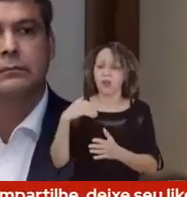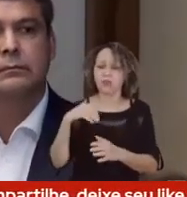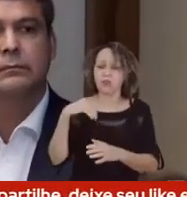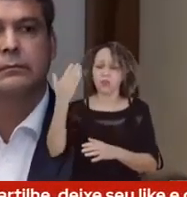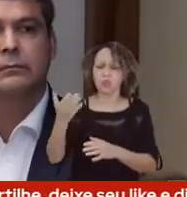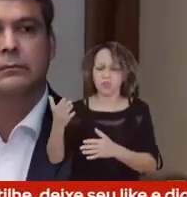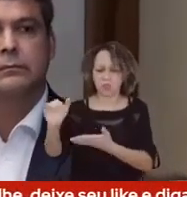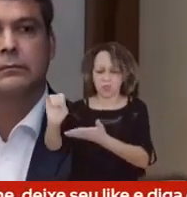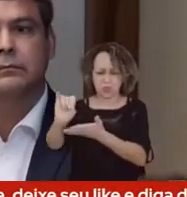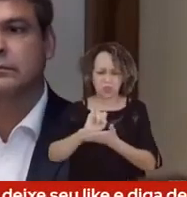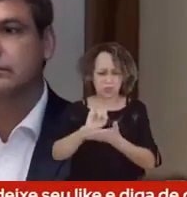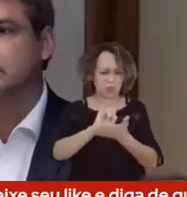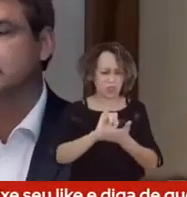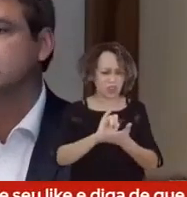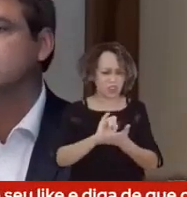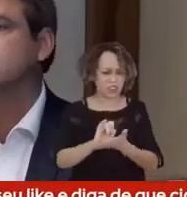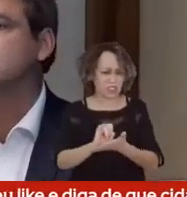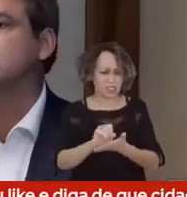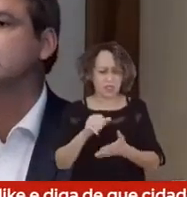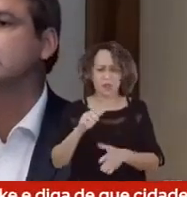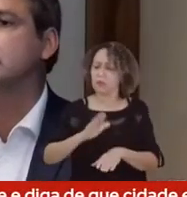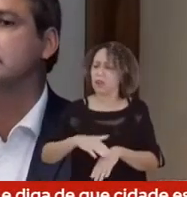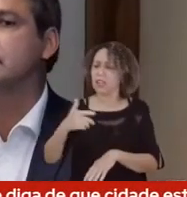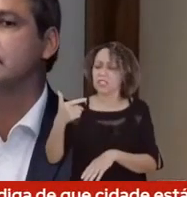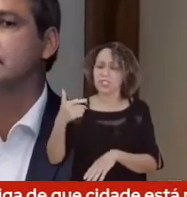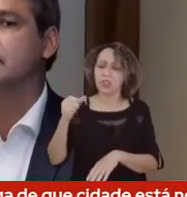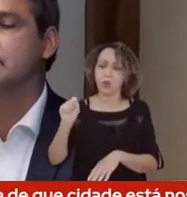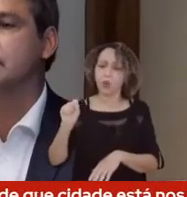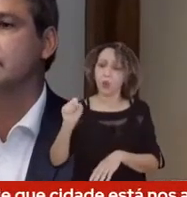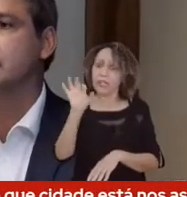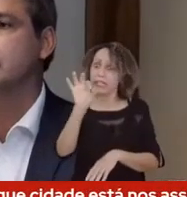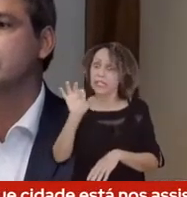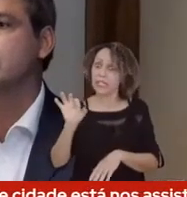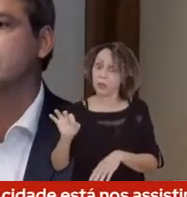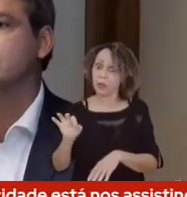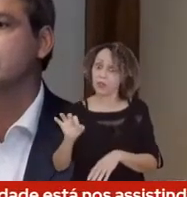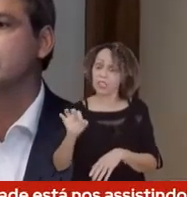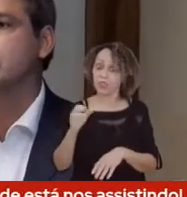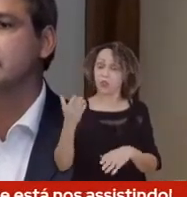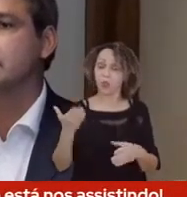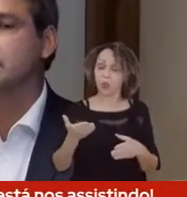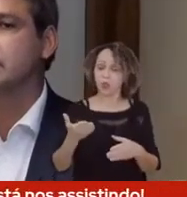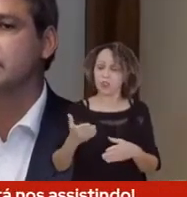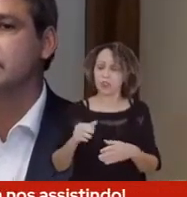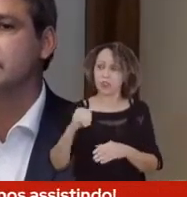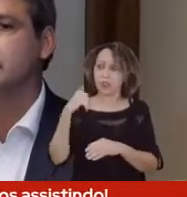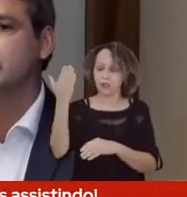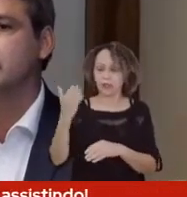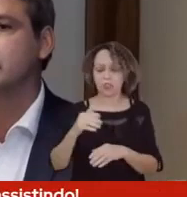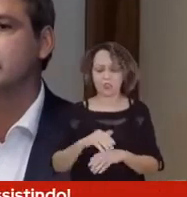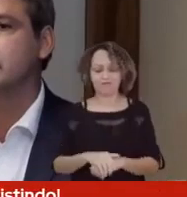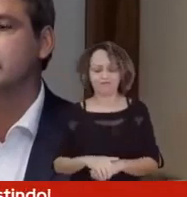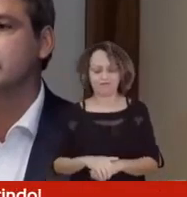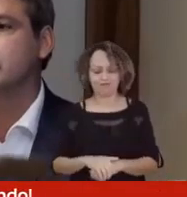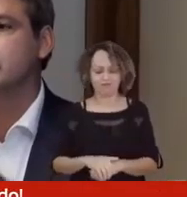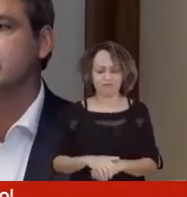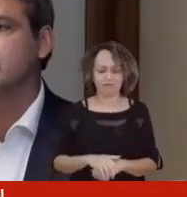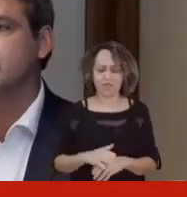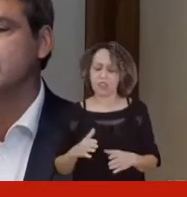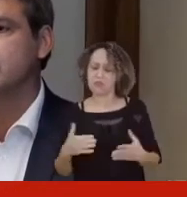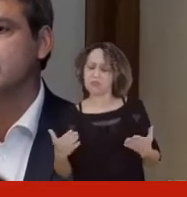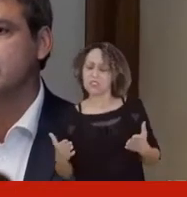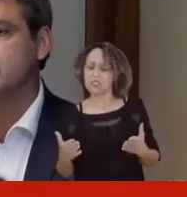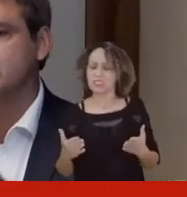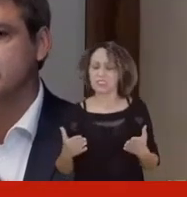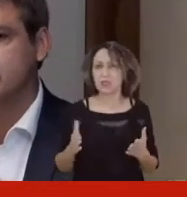Brasil. Era 65% há 5, 10 anos, mas quando você, com essa